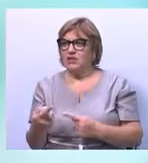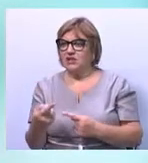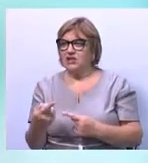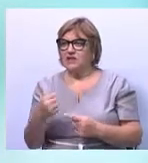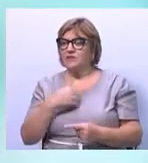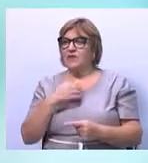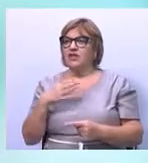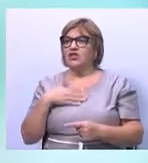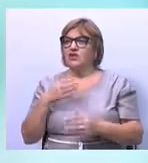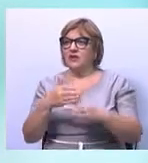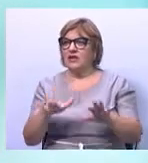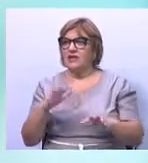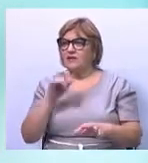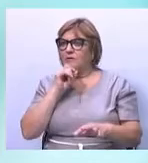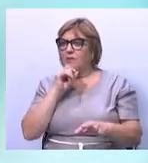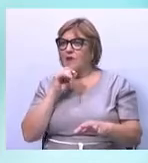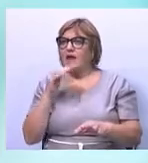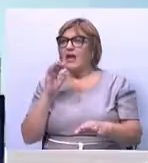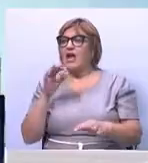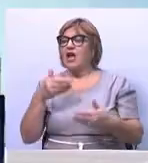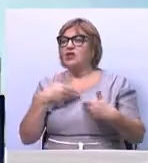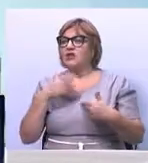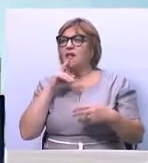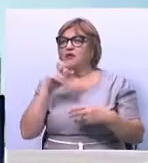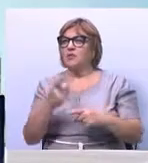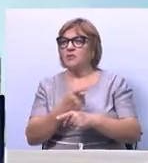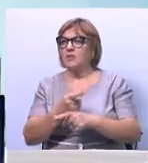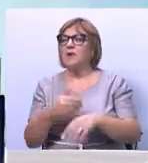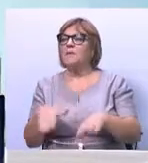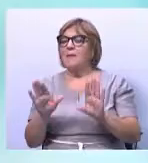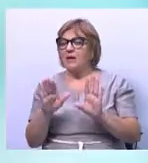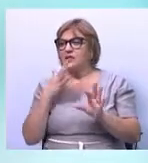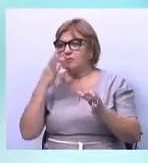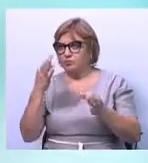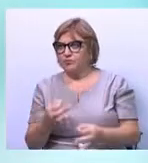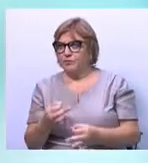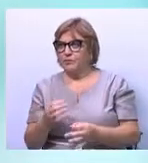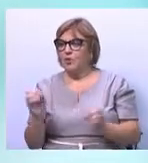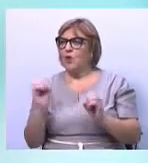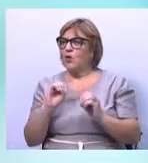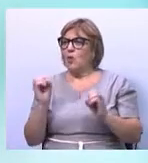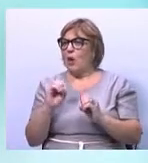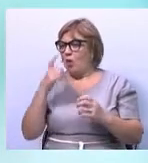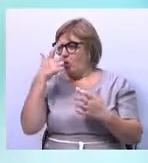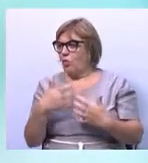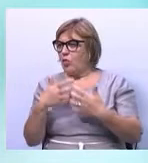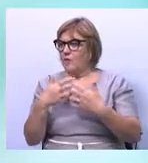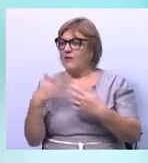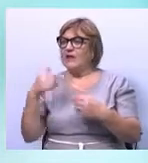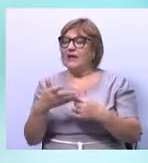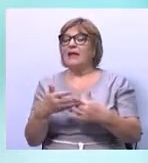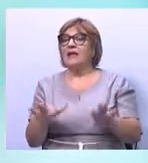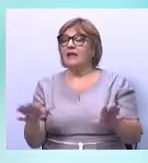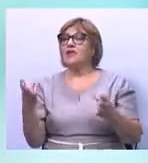em saúde infantil que nos vai poder ajudar a responder a estas questões. Okay. Mas de facto não há dúvida de que há crianças